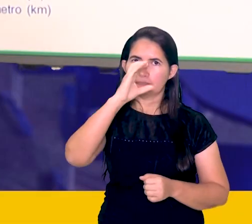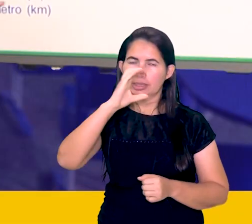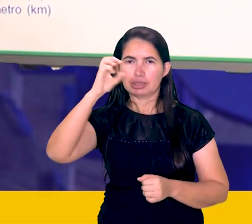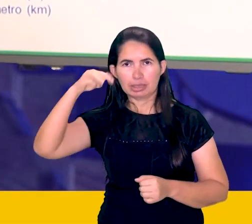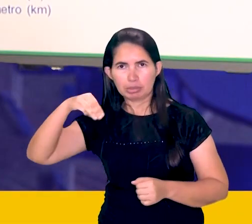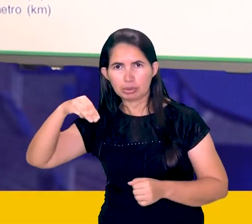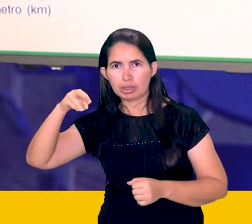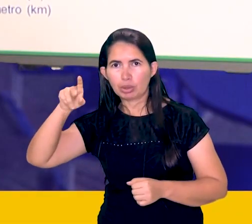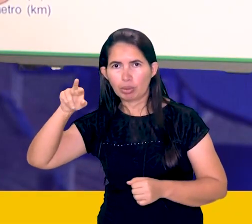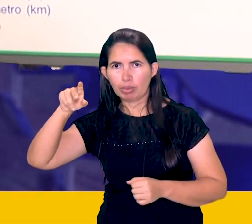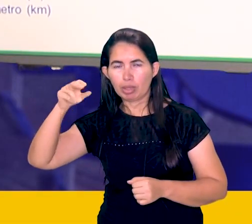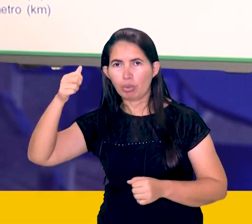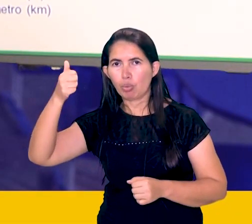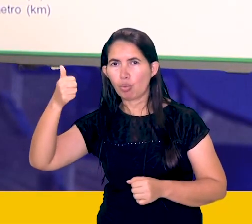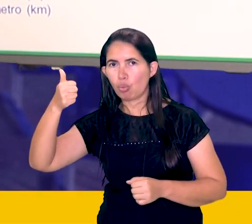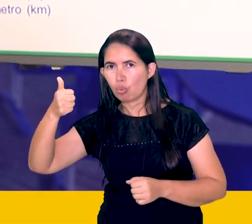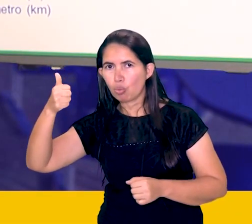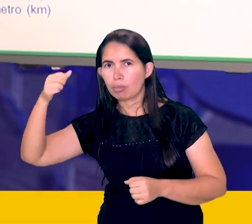é igual a 1 metro.